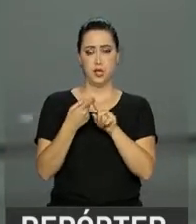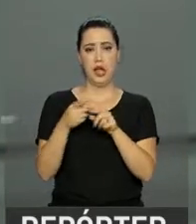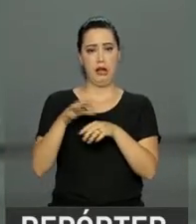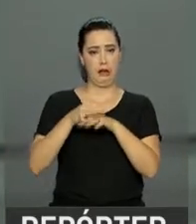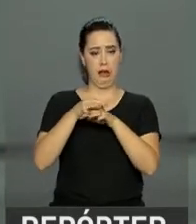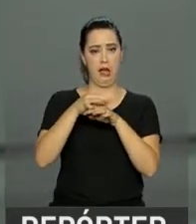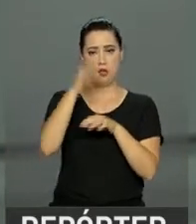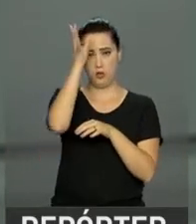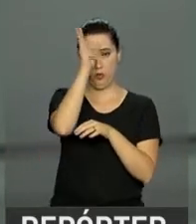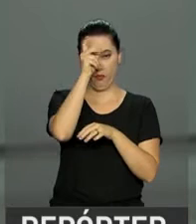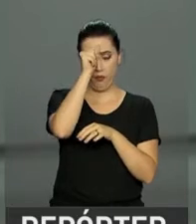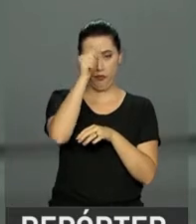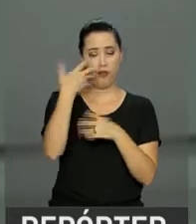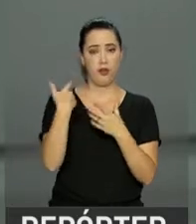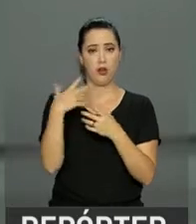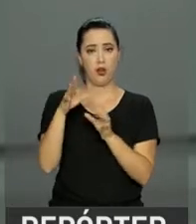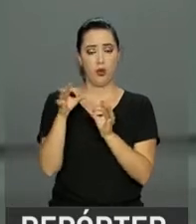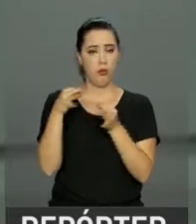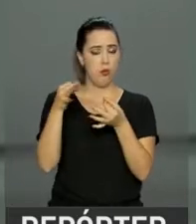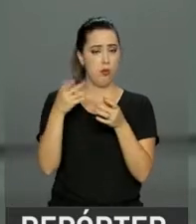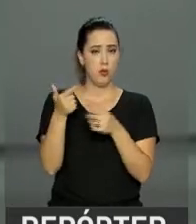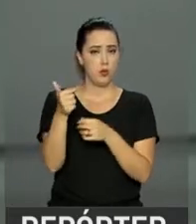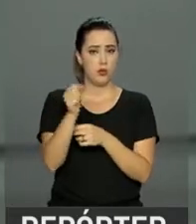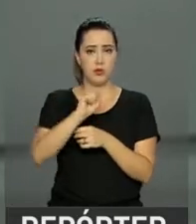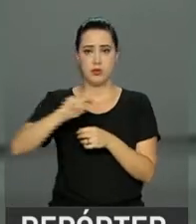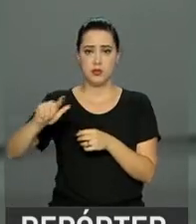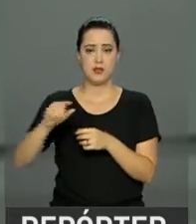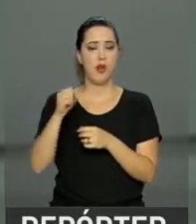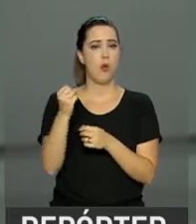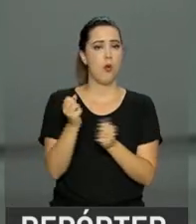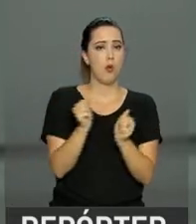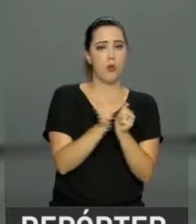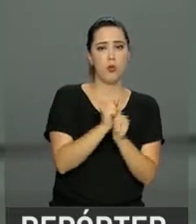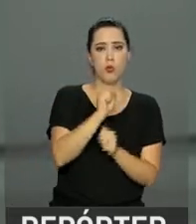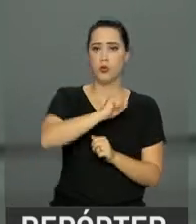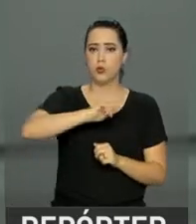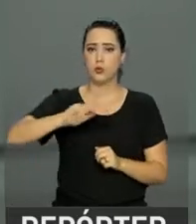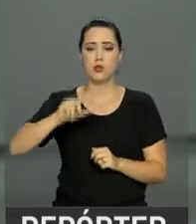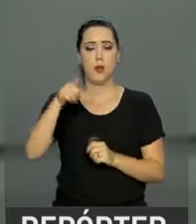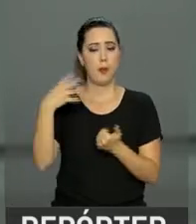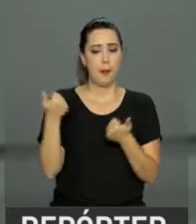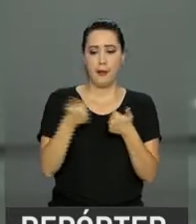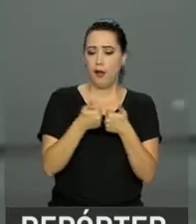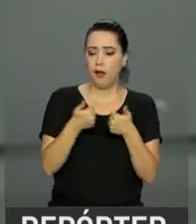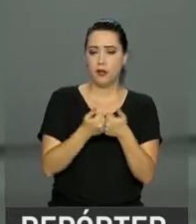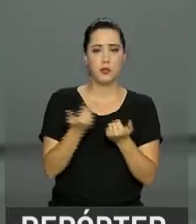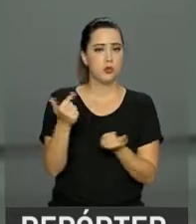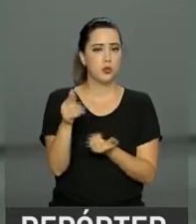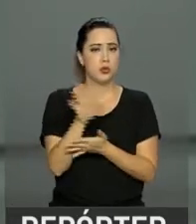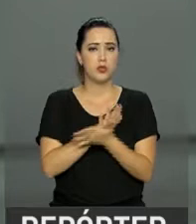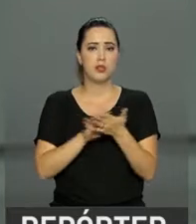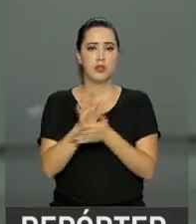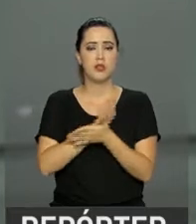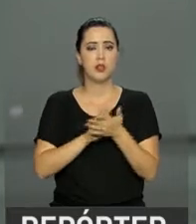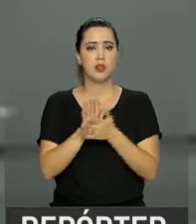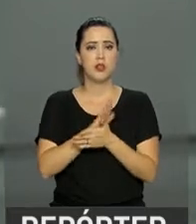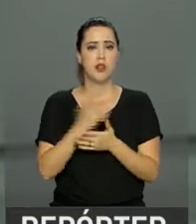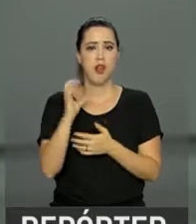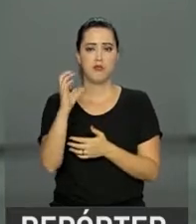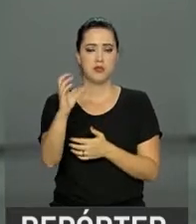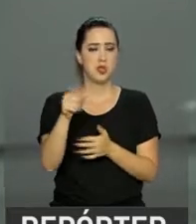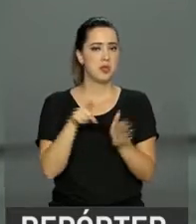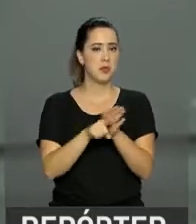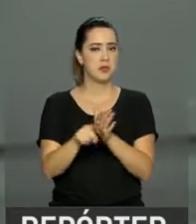sal ea carne in natura com sal são procedimentos muito próximos e não existe nenhuma evidência científica